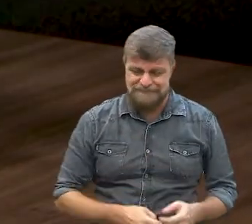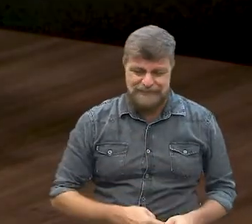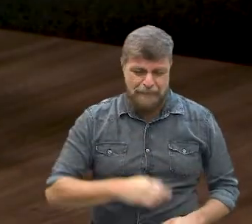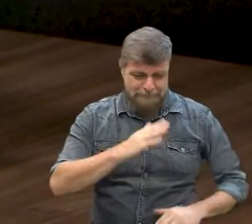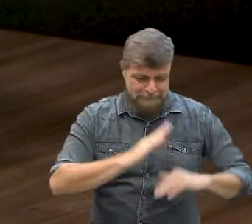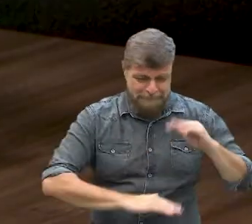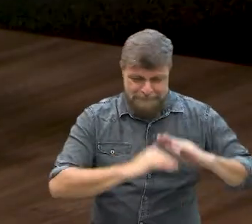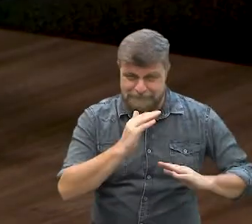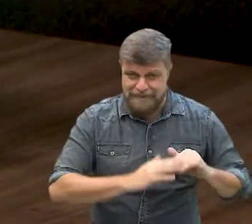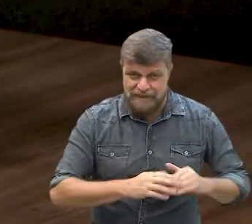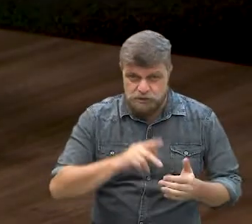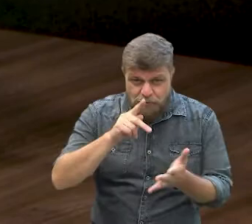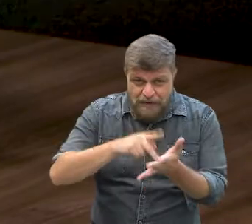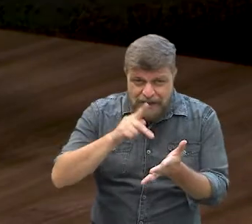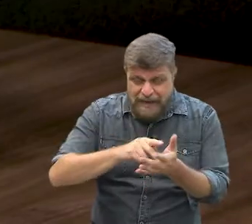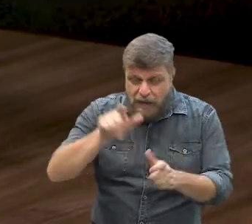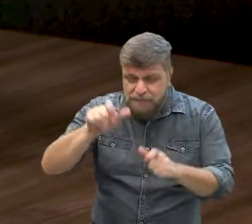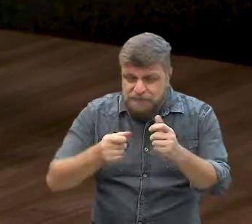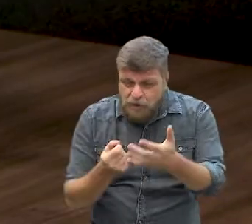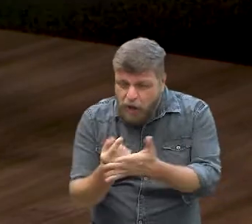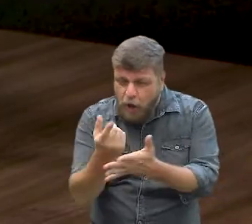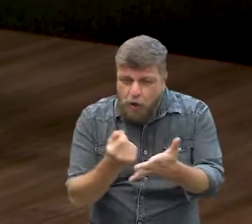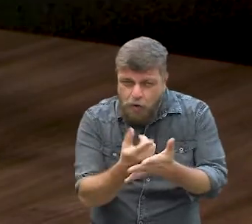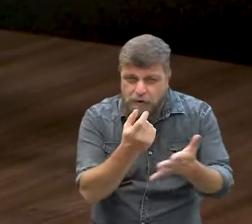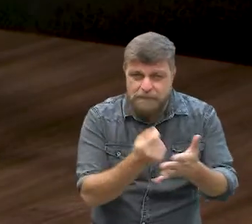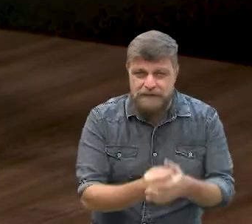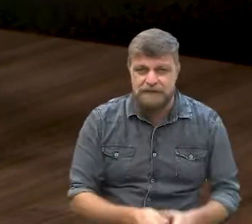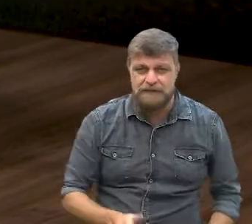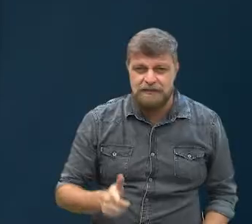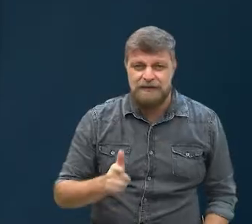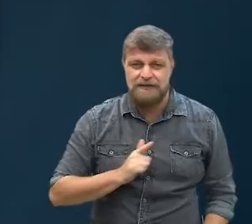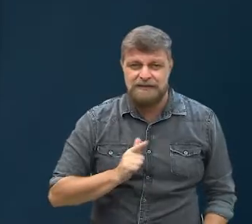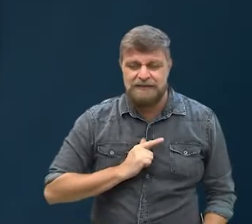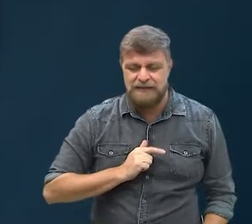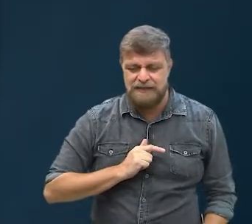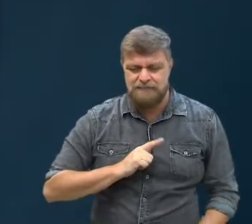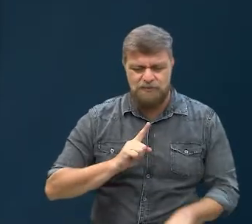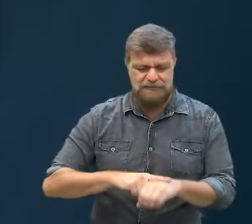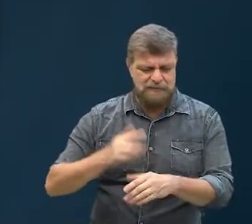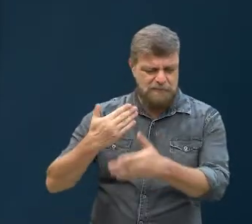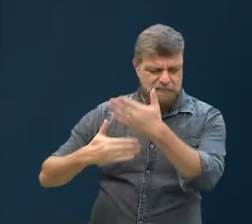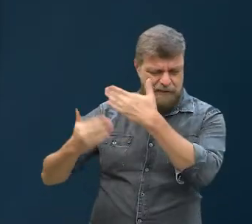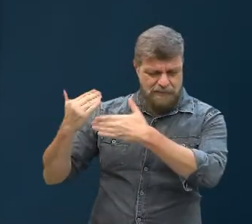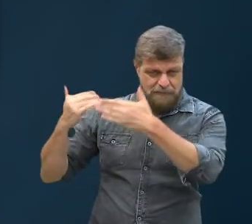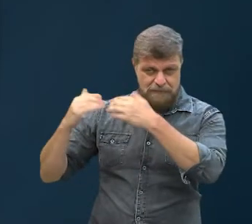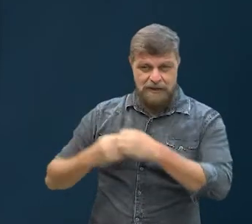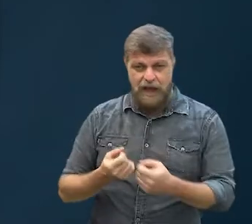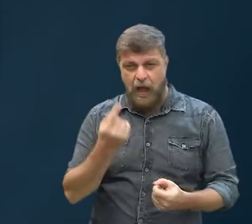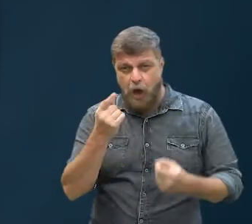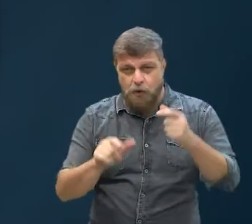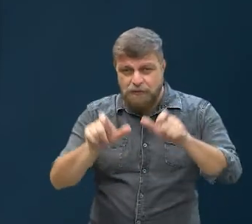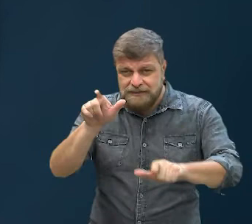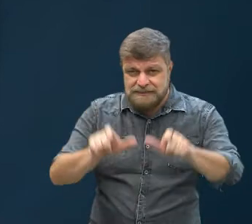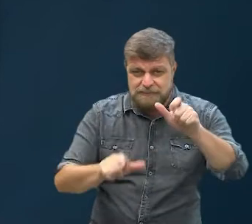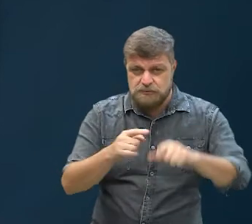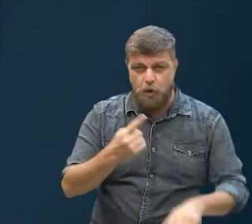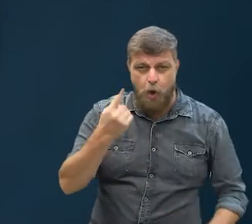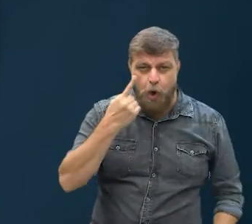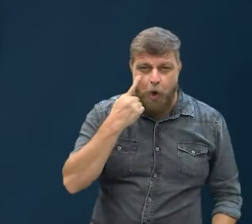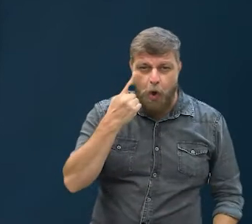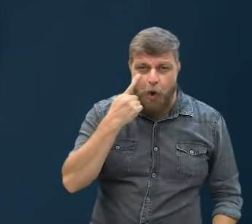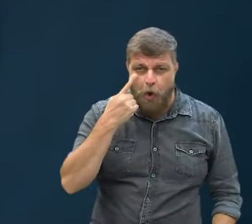mais real para o consumidor do que aquele lanche. Até teve uma época, bem no começo, algumas pessoas colocavam,